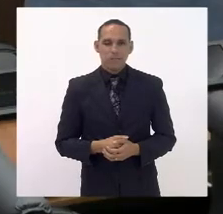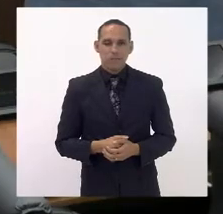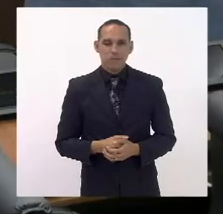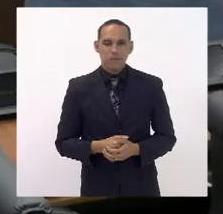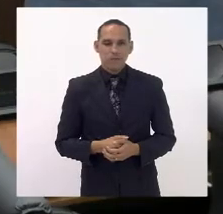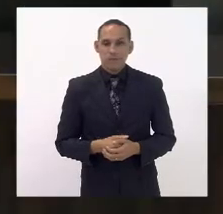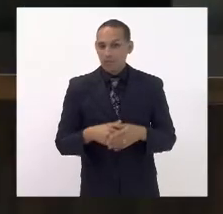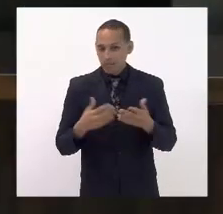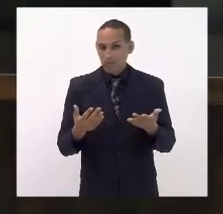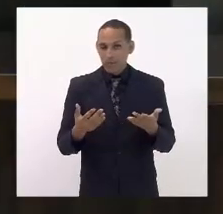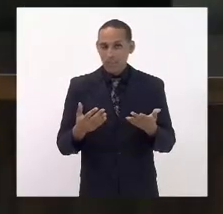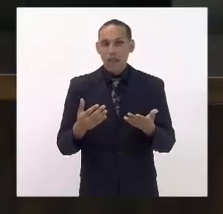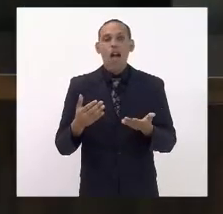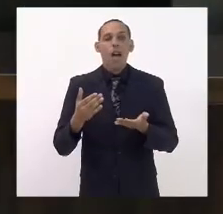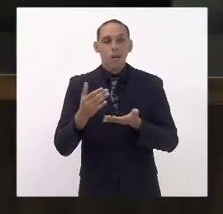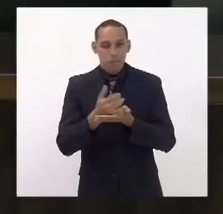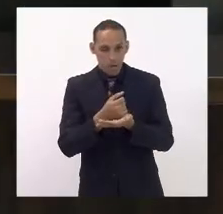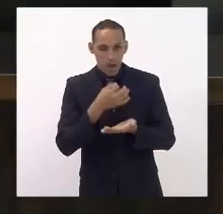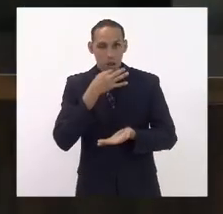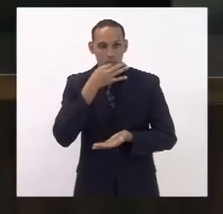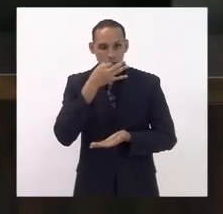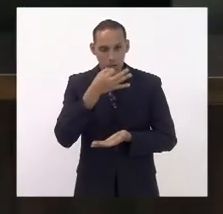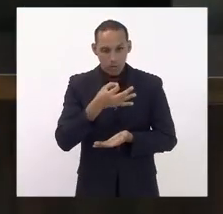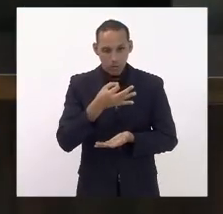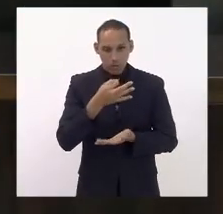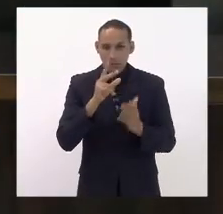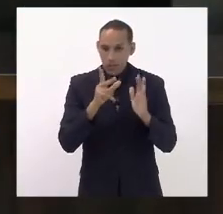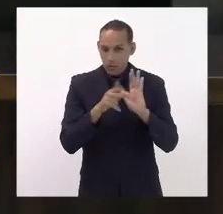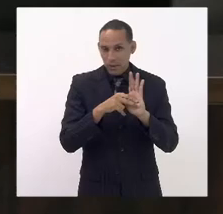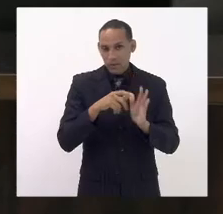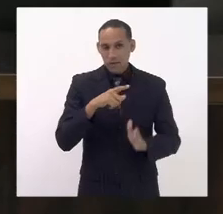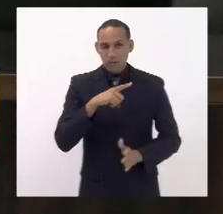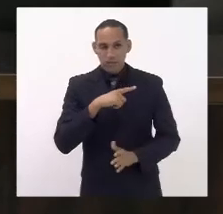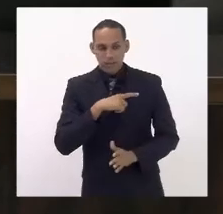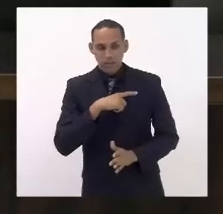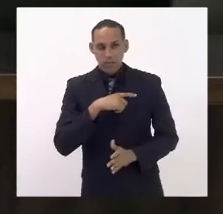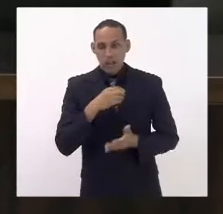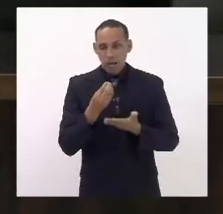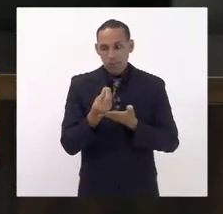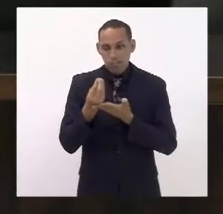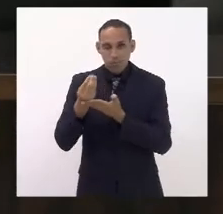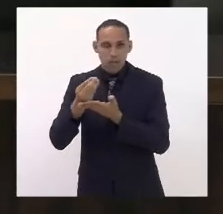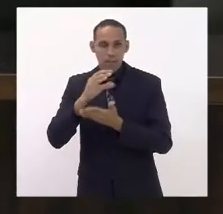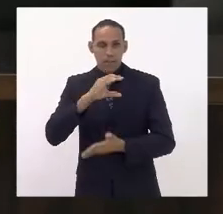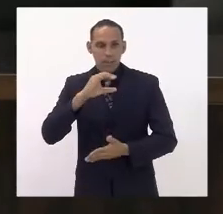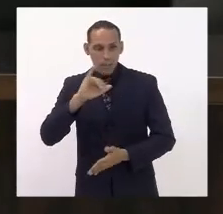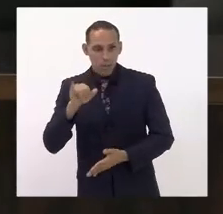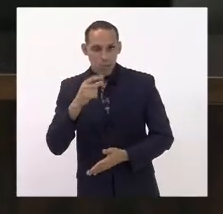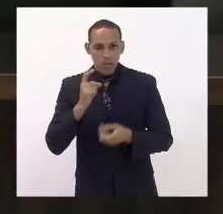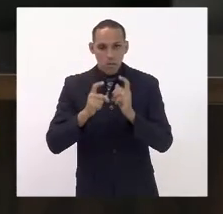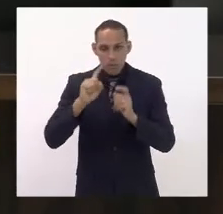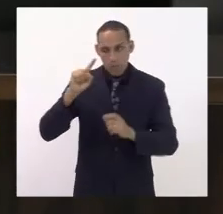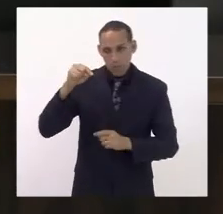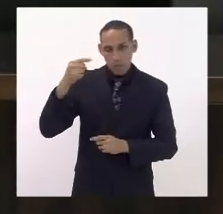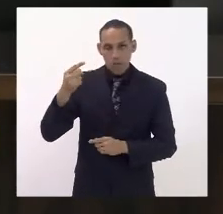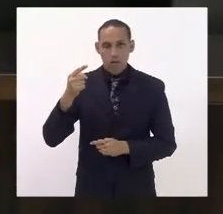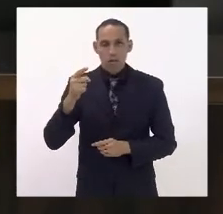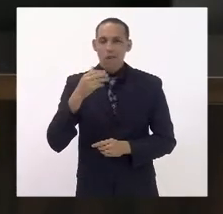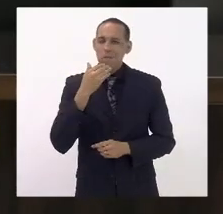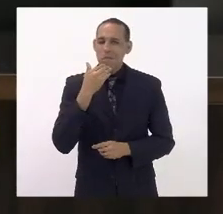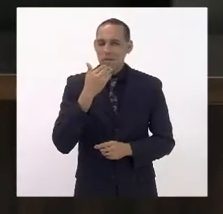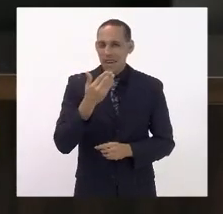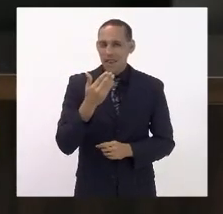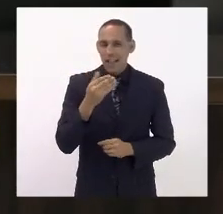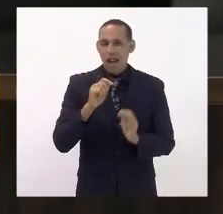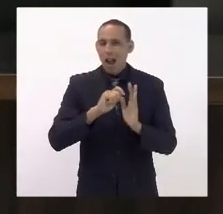Então, eu vou colher o parecer com emendas, leva para a CCJ na próxima reunião e a gente pede para que